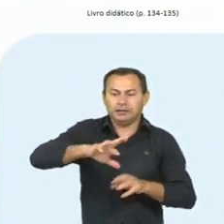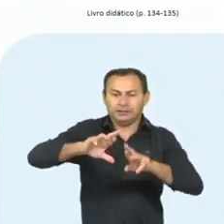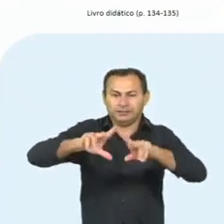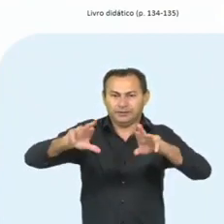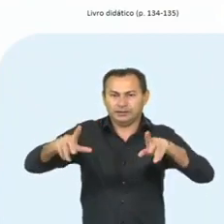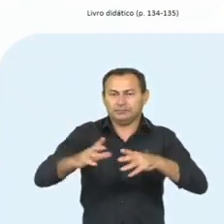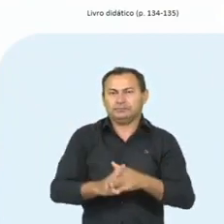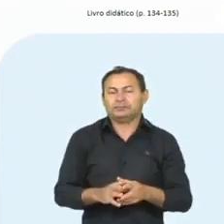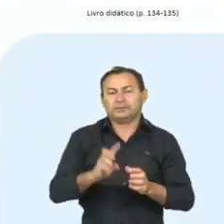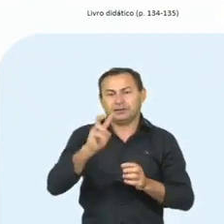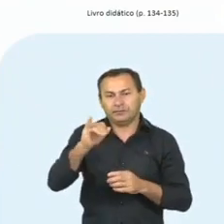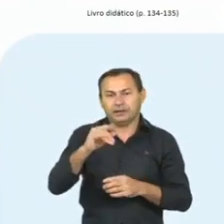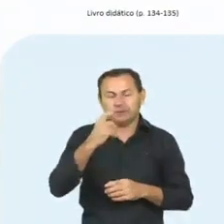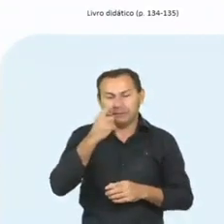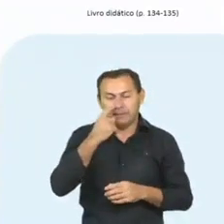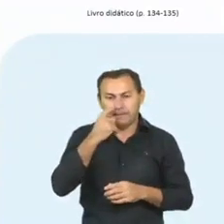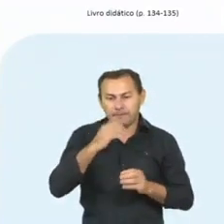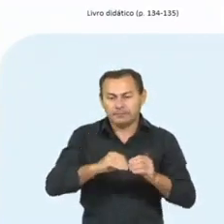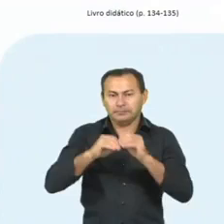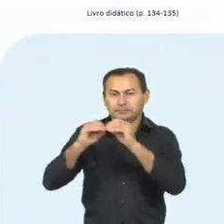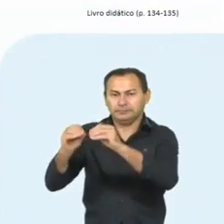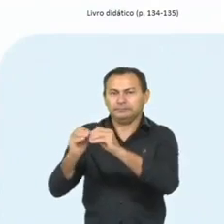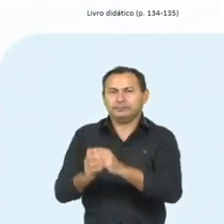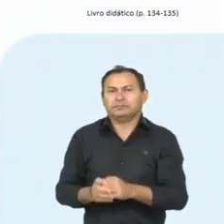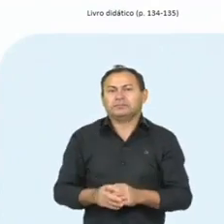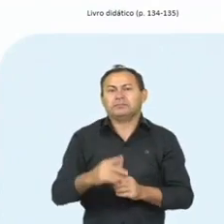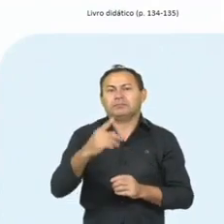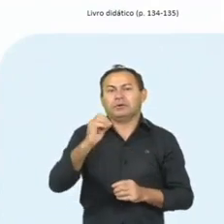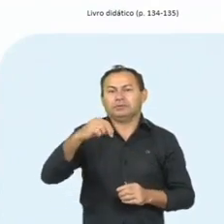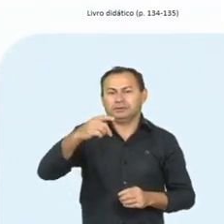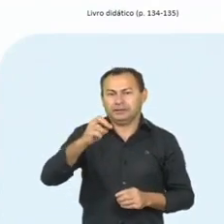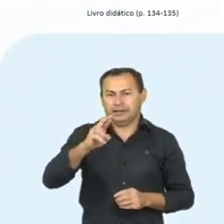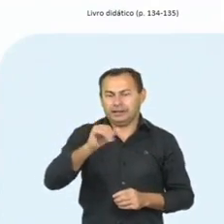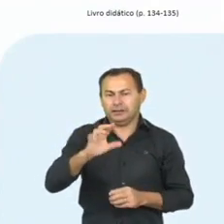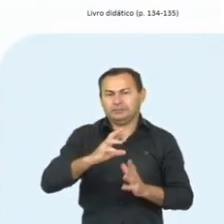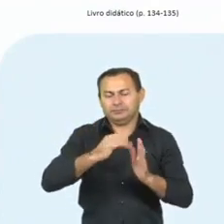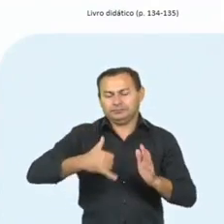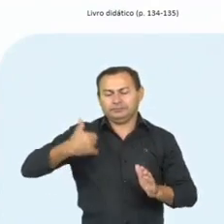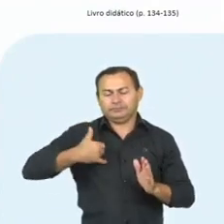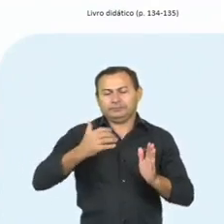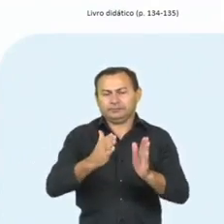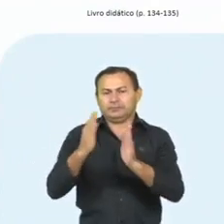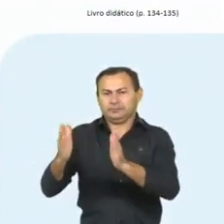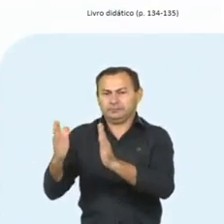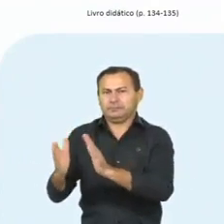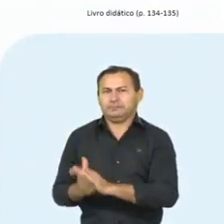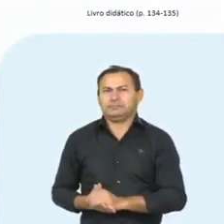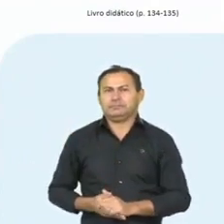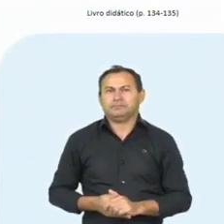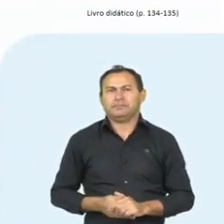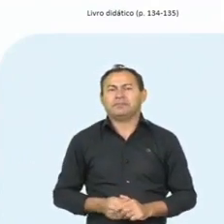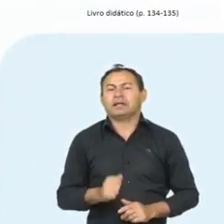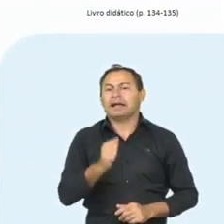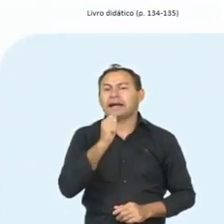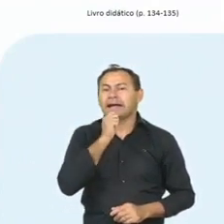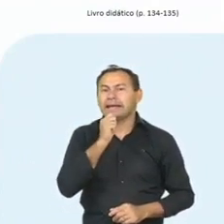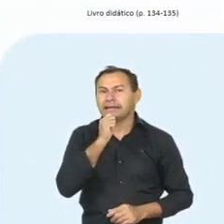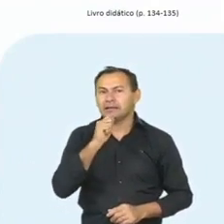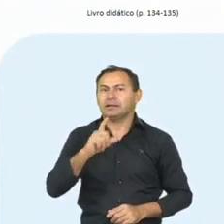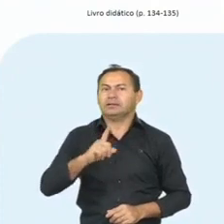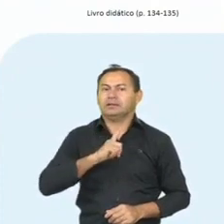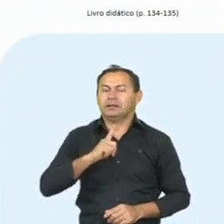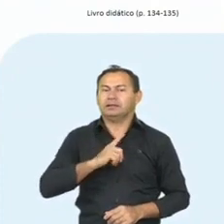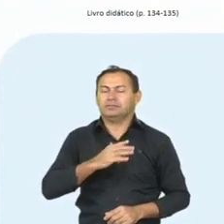você tem que levar em consideração, ponderar as diferentes faixas etárias. Ainda